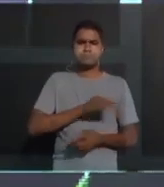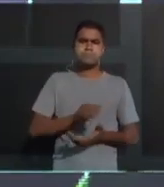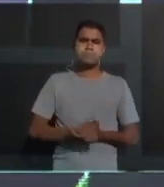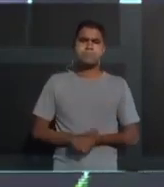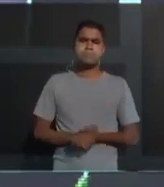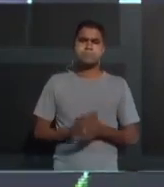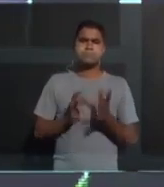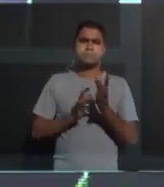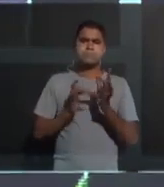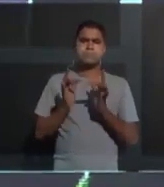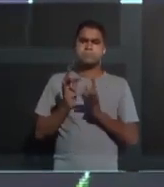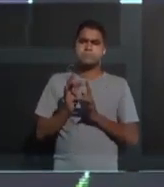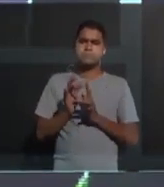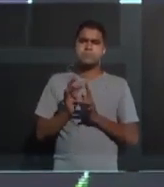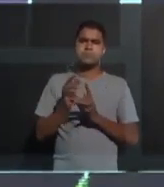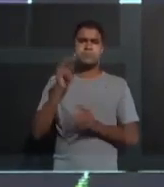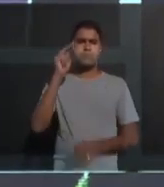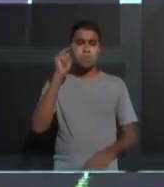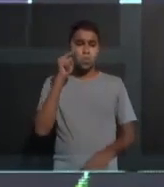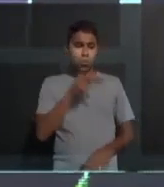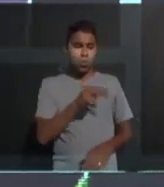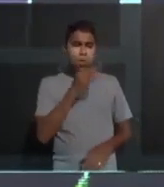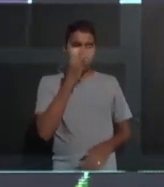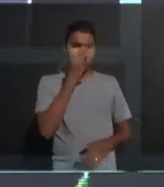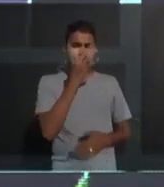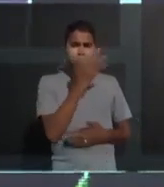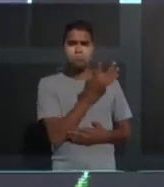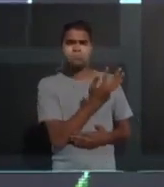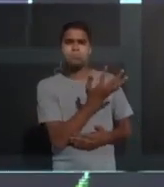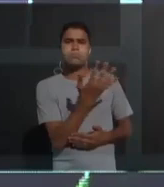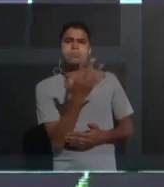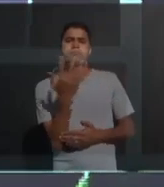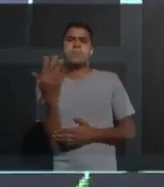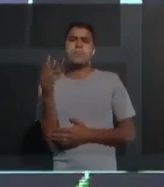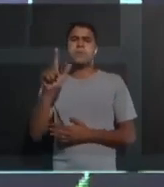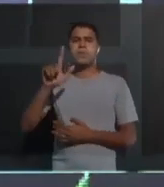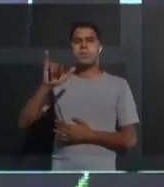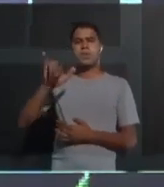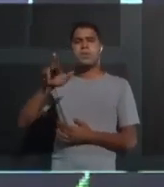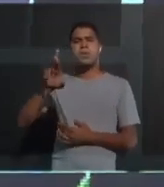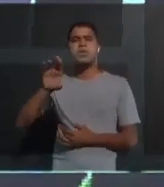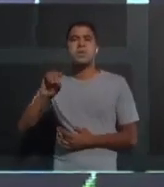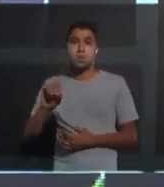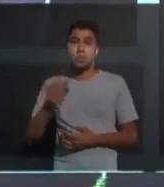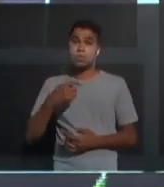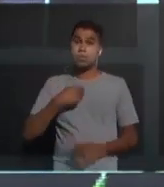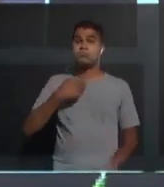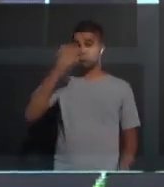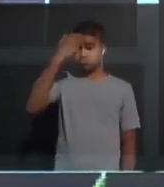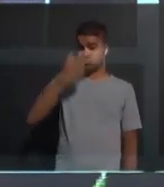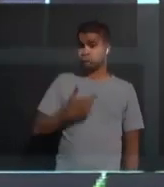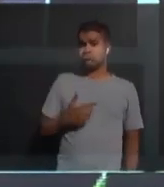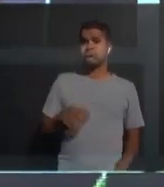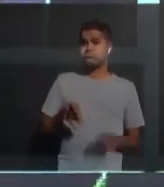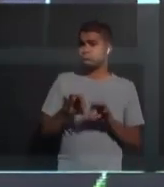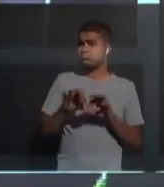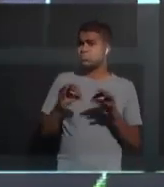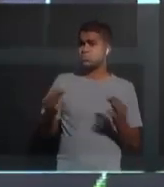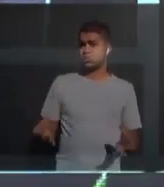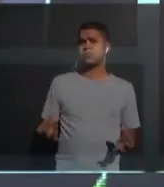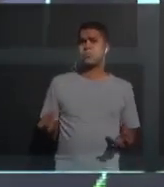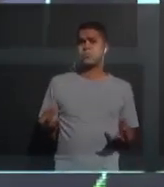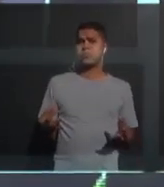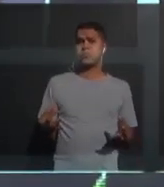jesus estava olhando pro lírio eu sou uma pessoa que eu sou uma menina muito simples